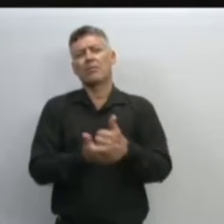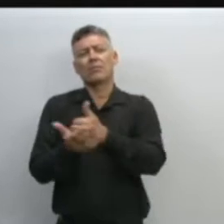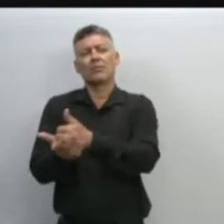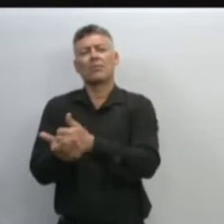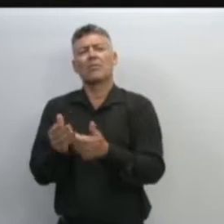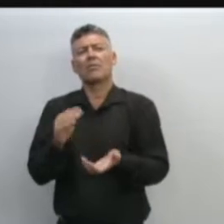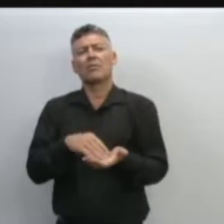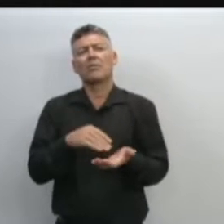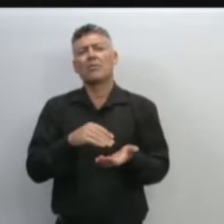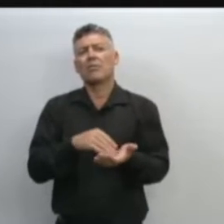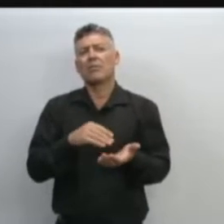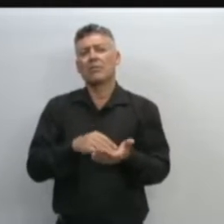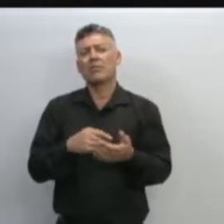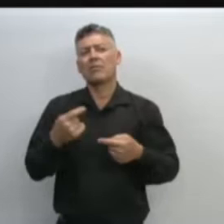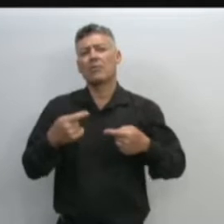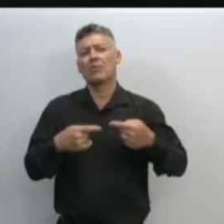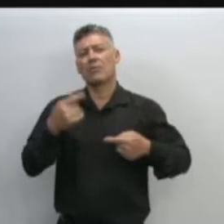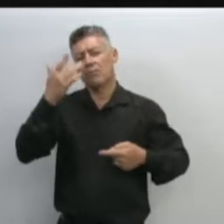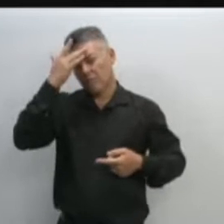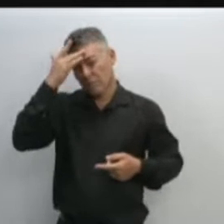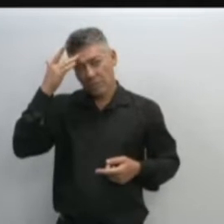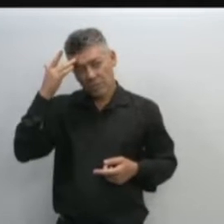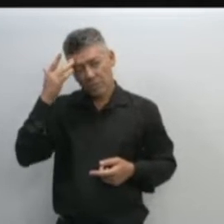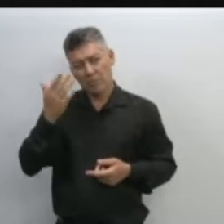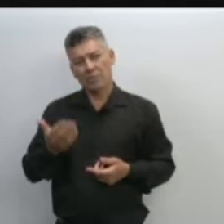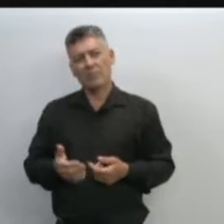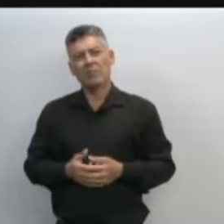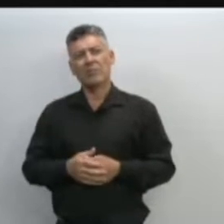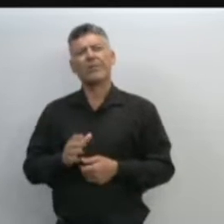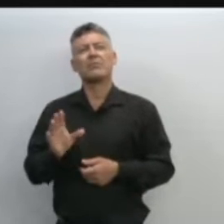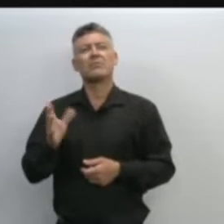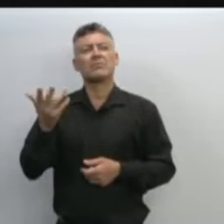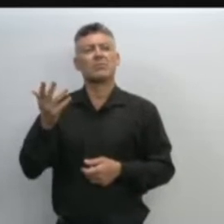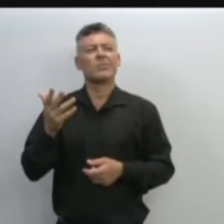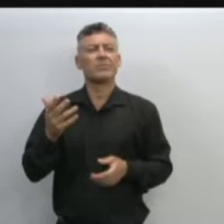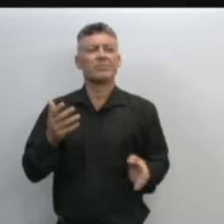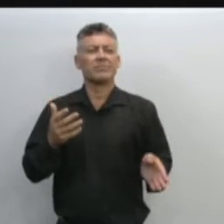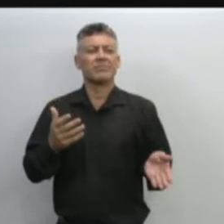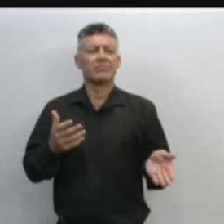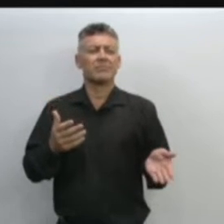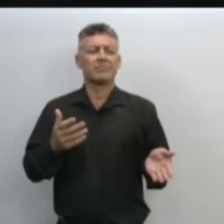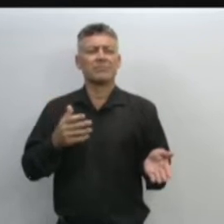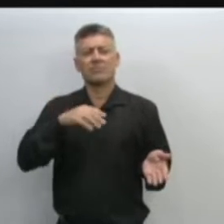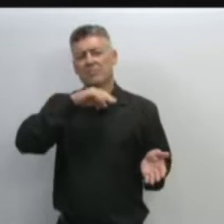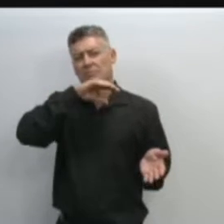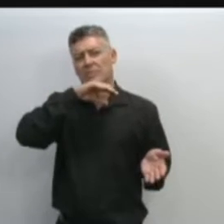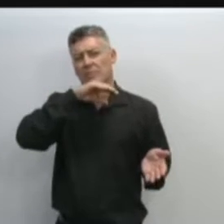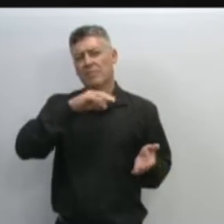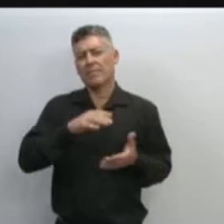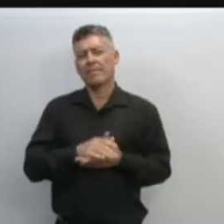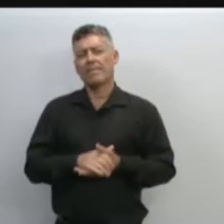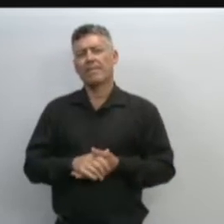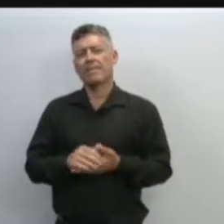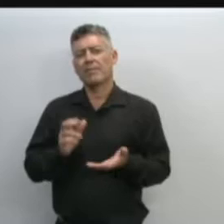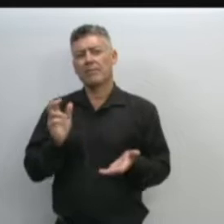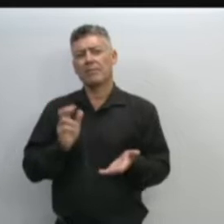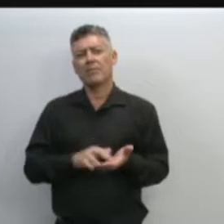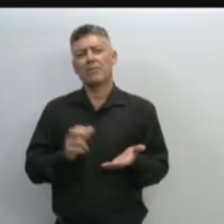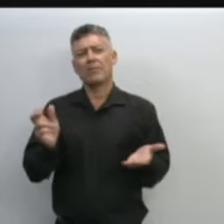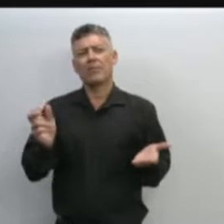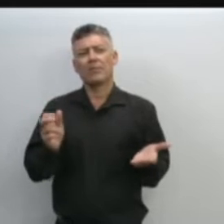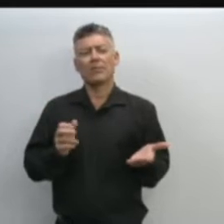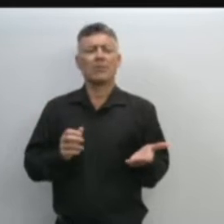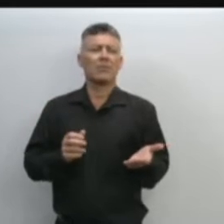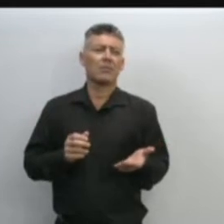falta de política pública voltado para a causa animal. Mas hoje pela manhã, Robson, nós tivemos